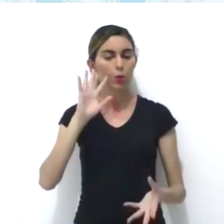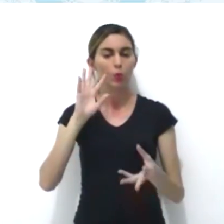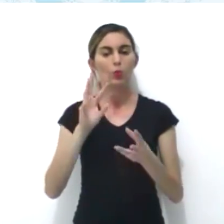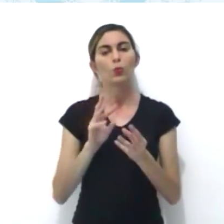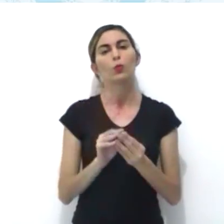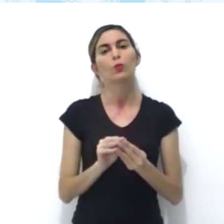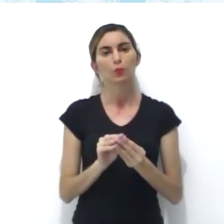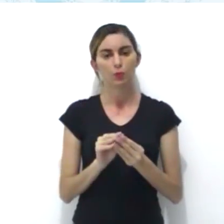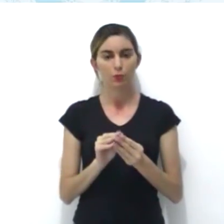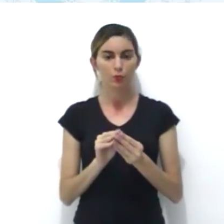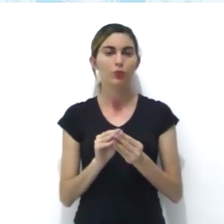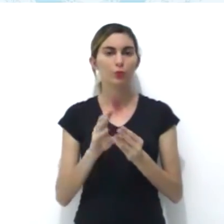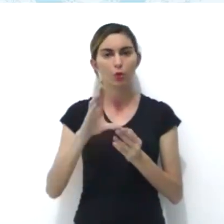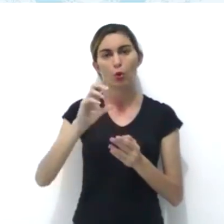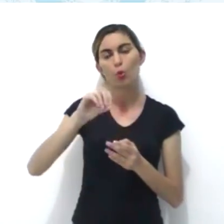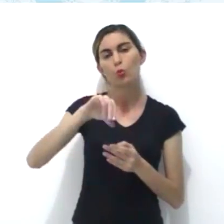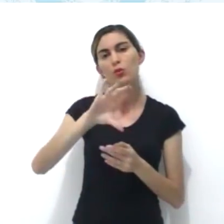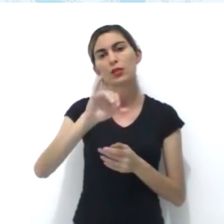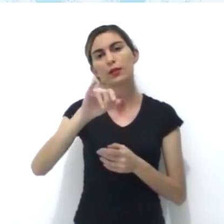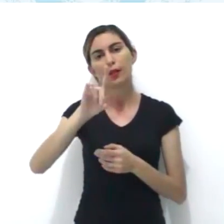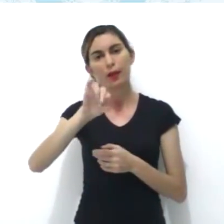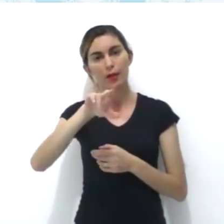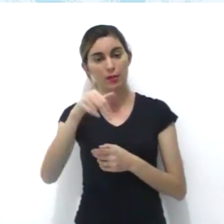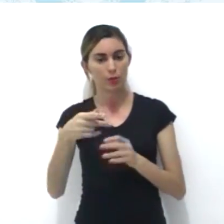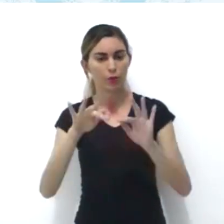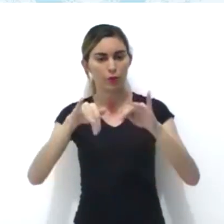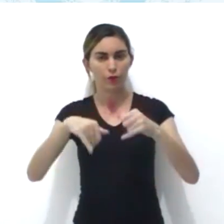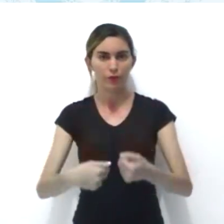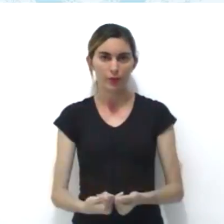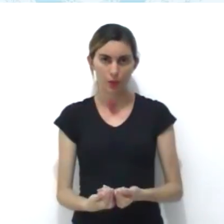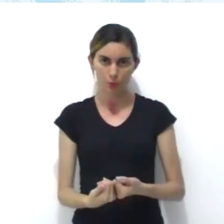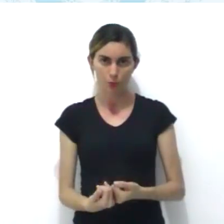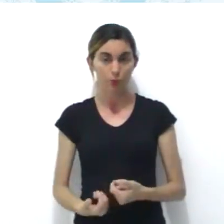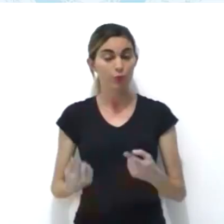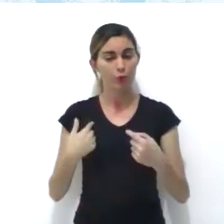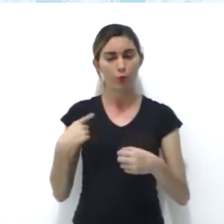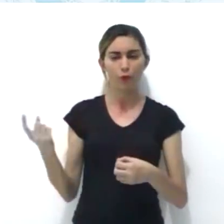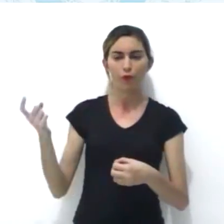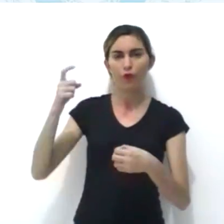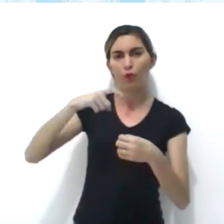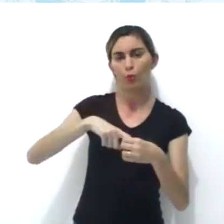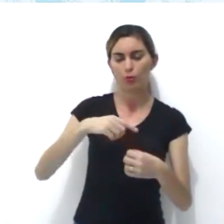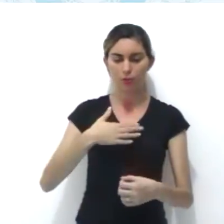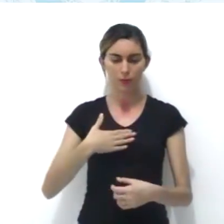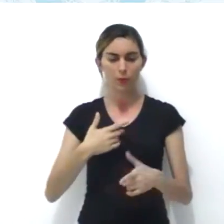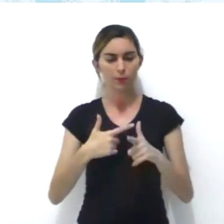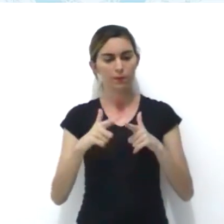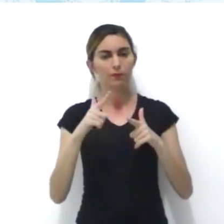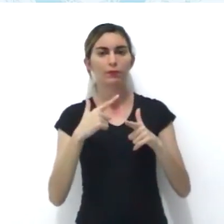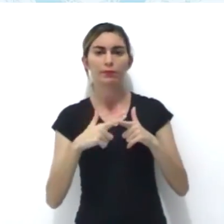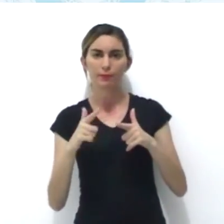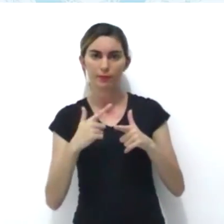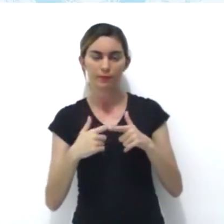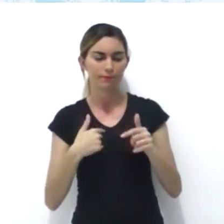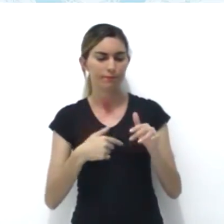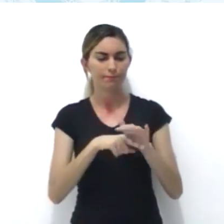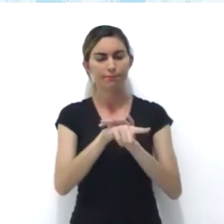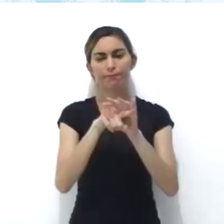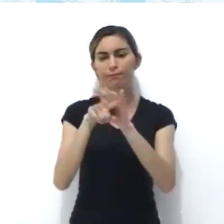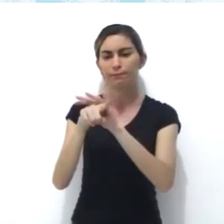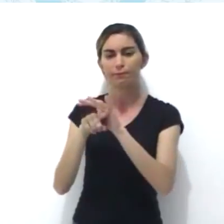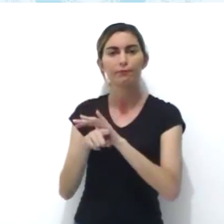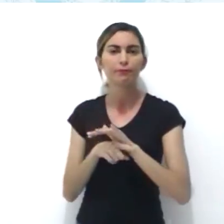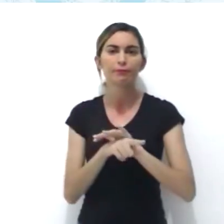minhas conclusões ou as minhas considerações finais. E aí eu vou voltar para o meu problema,